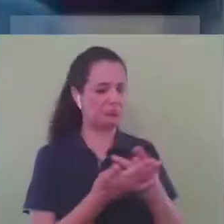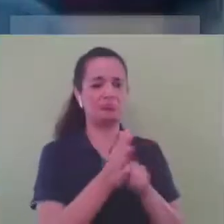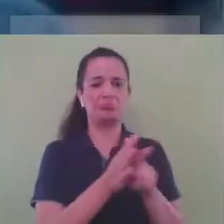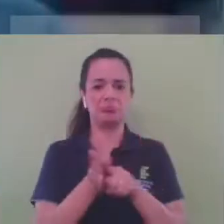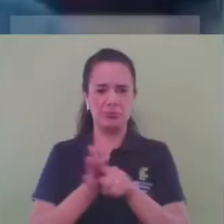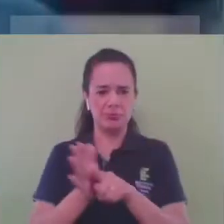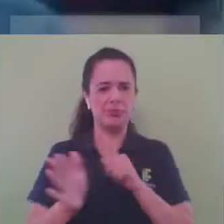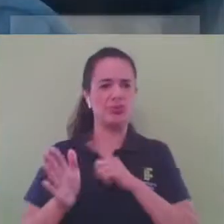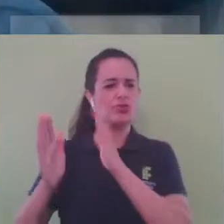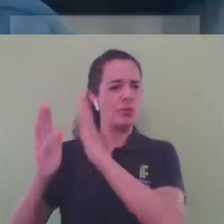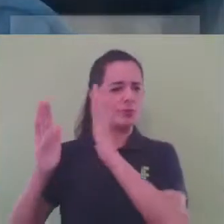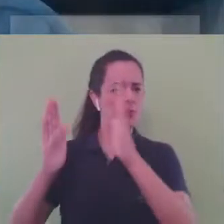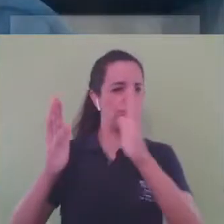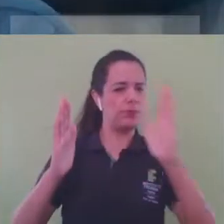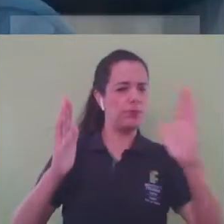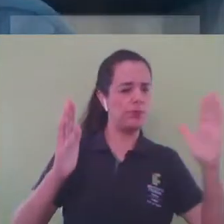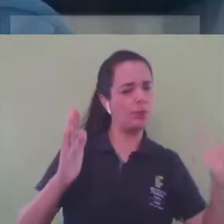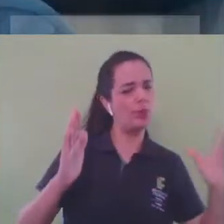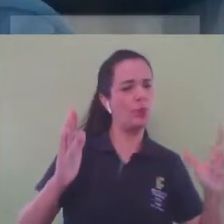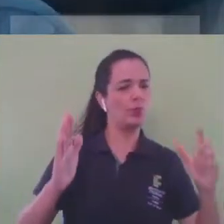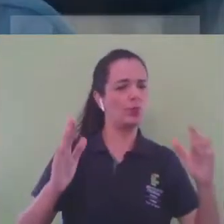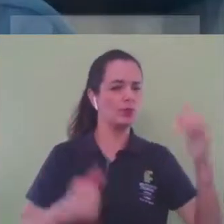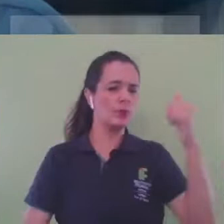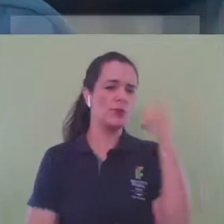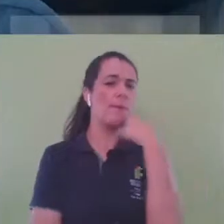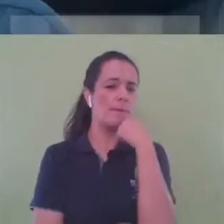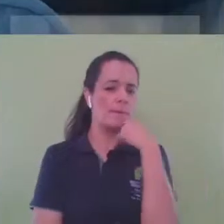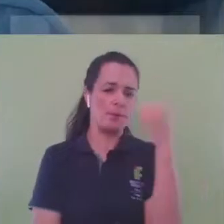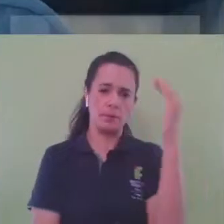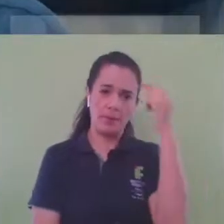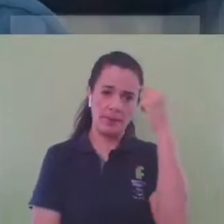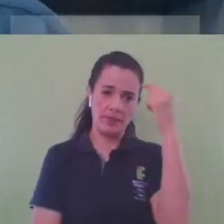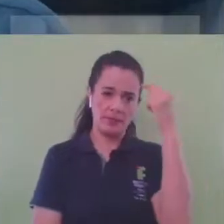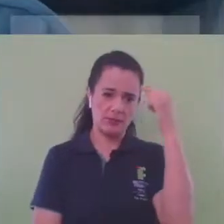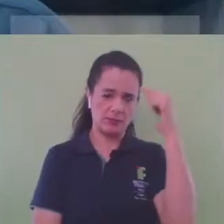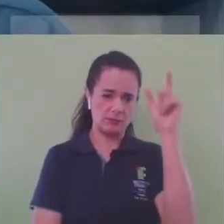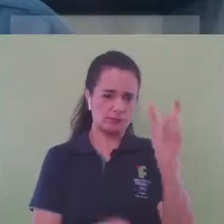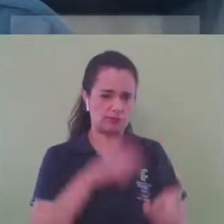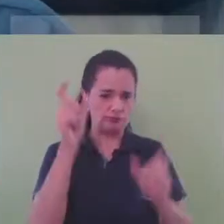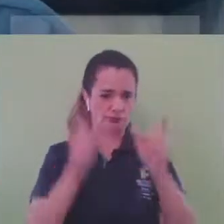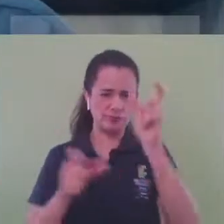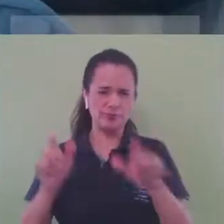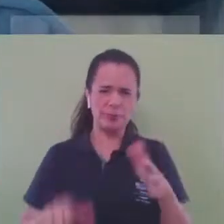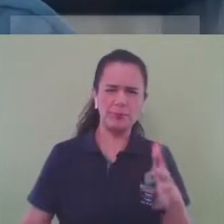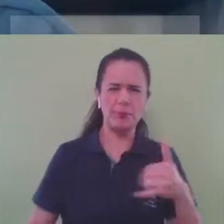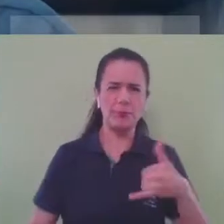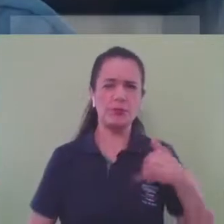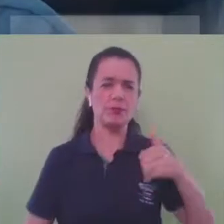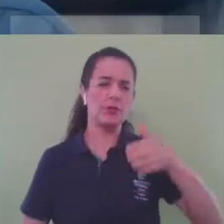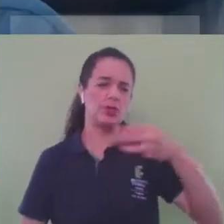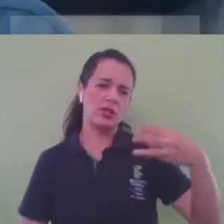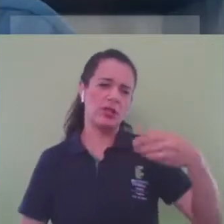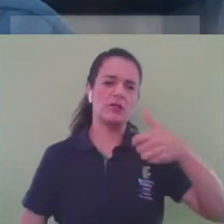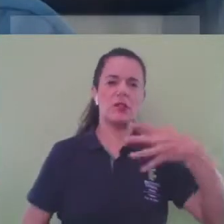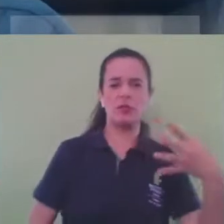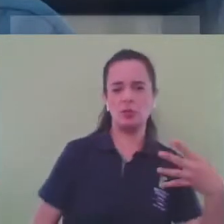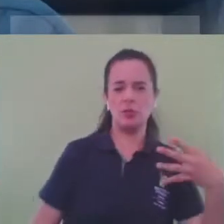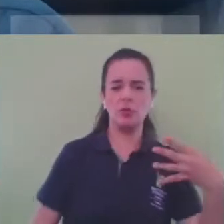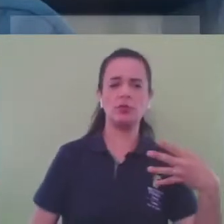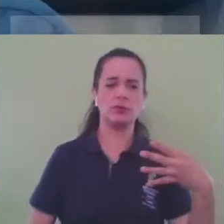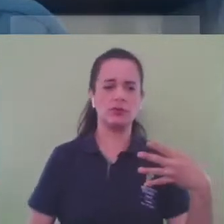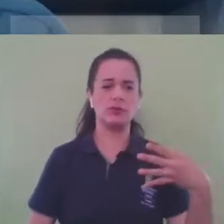chamada Os Pensadores e comecei a ler ali, por volta dos 13, 14 anos, 15 anos mais ou menos, a coleção